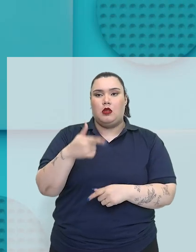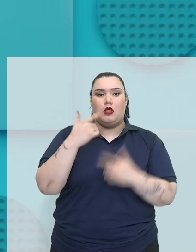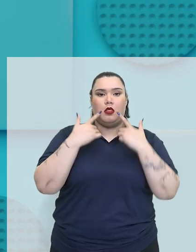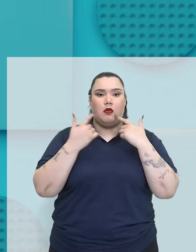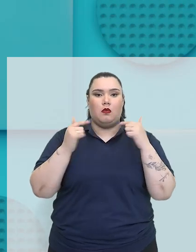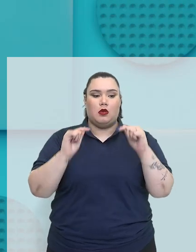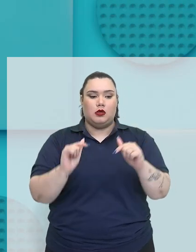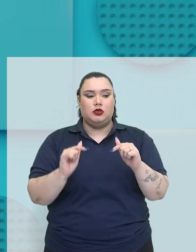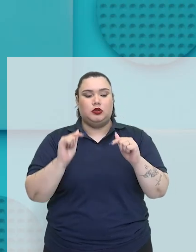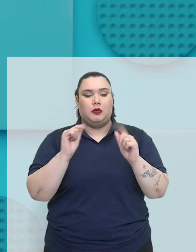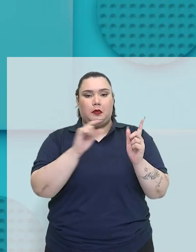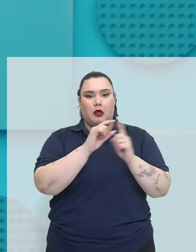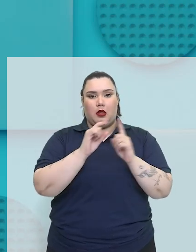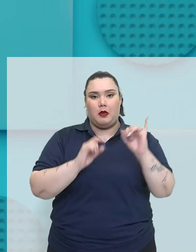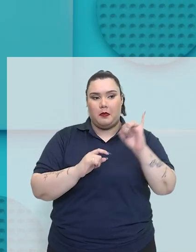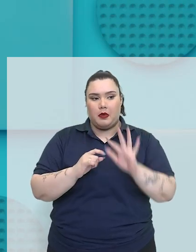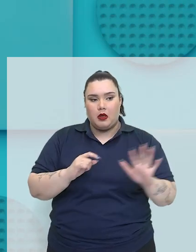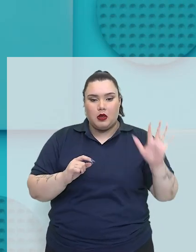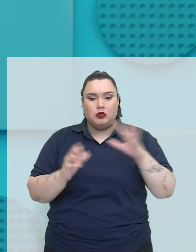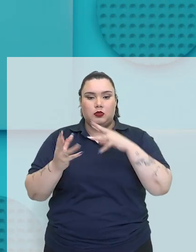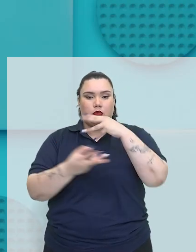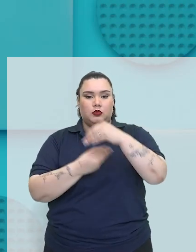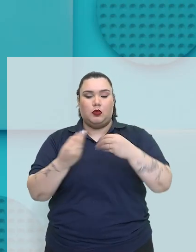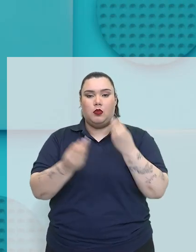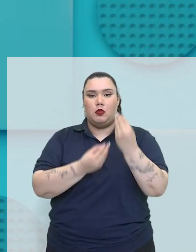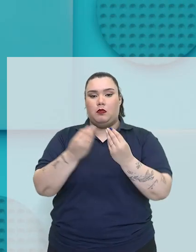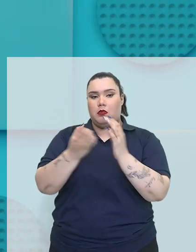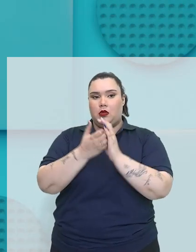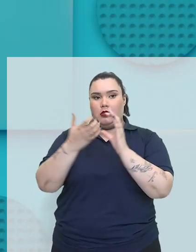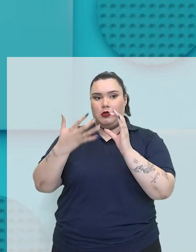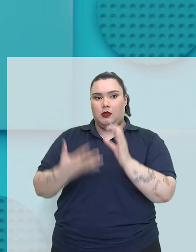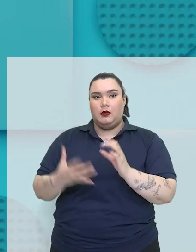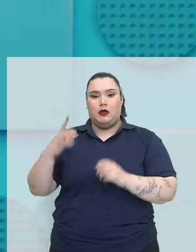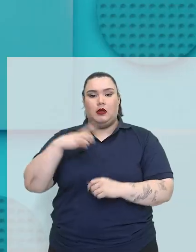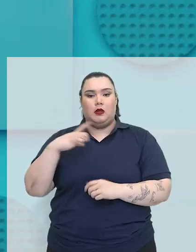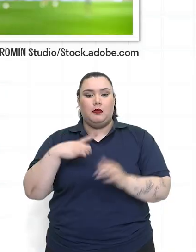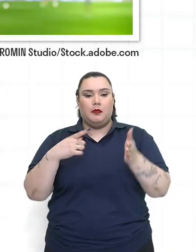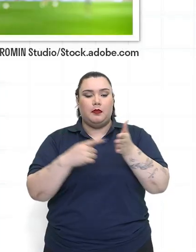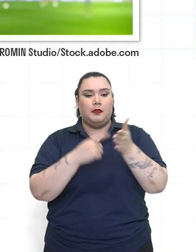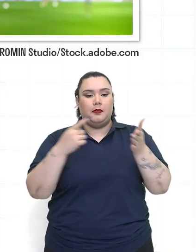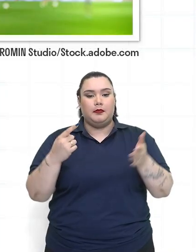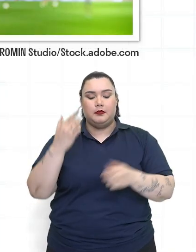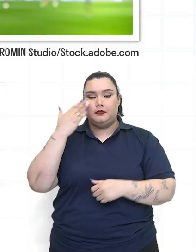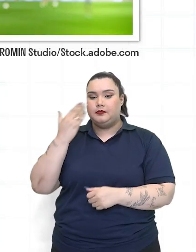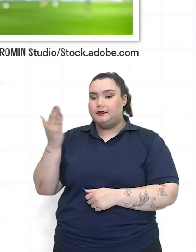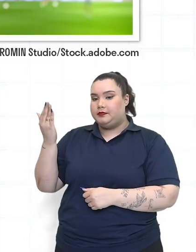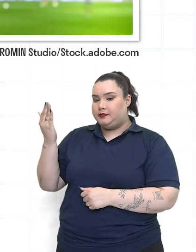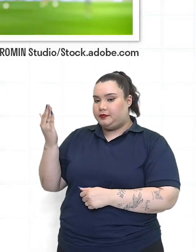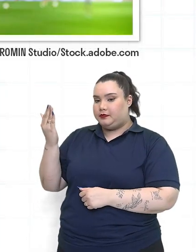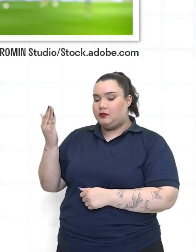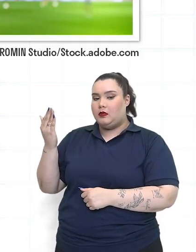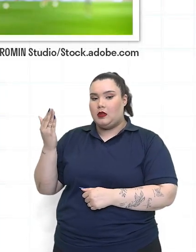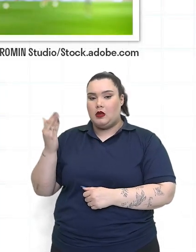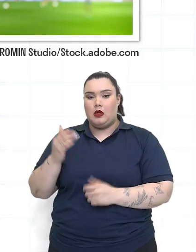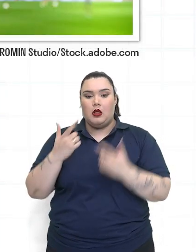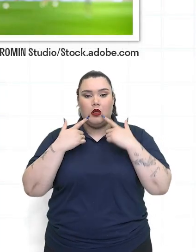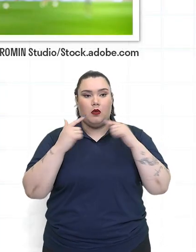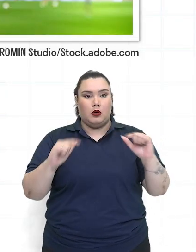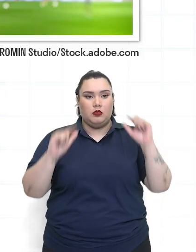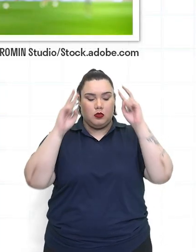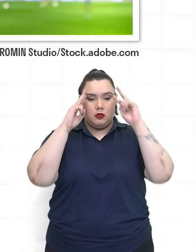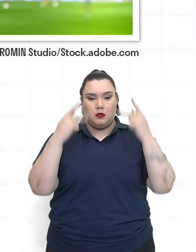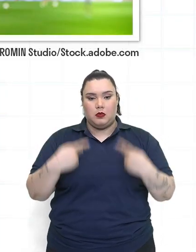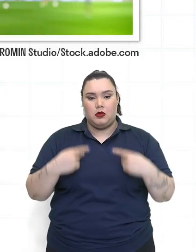são organizadas? Como é que elas se caracterizam? Temos aí o primeiro exemplo. A linguagem humana pode